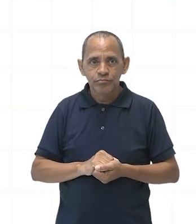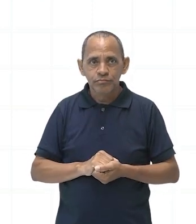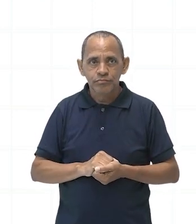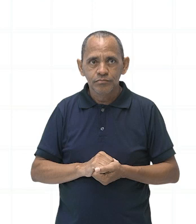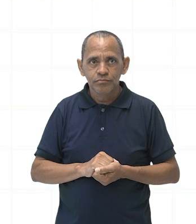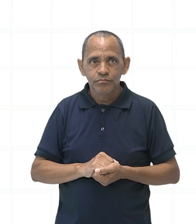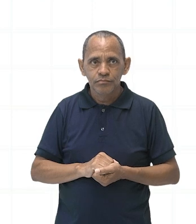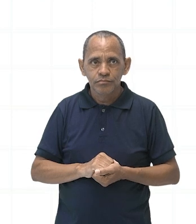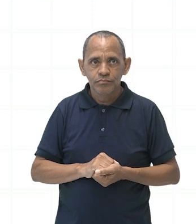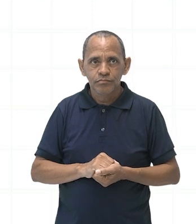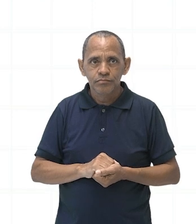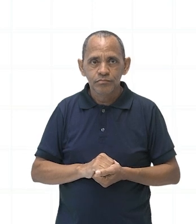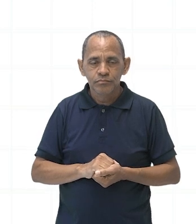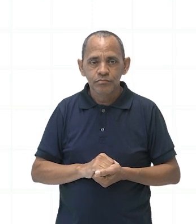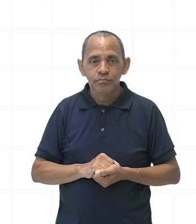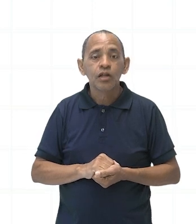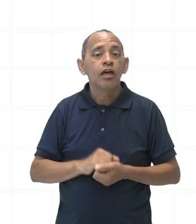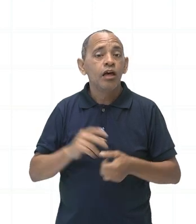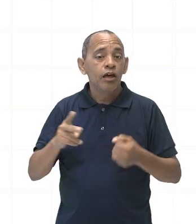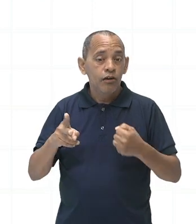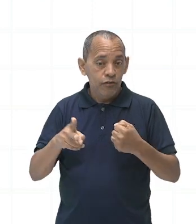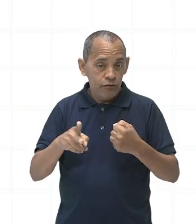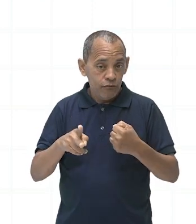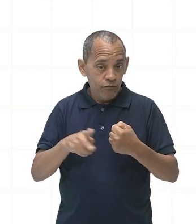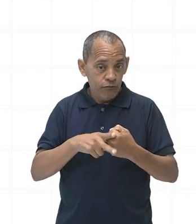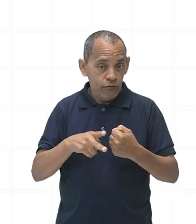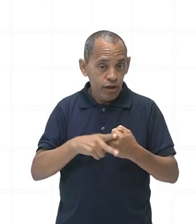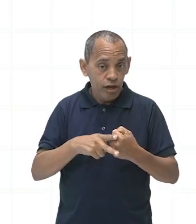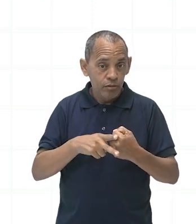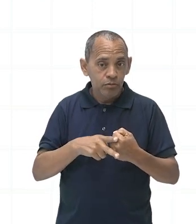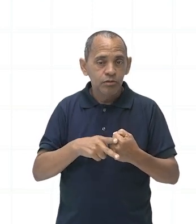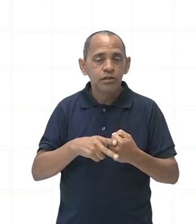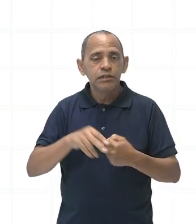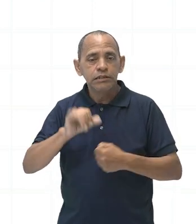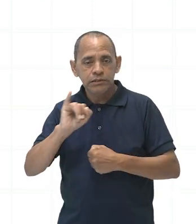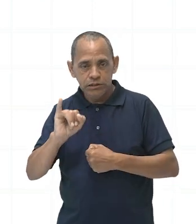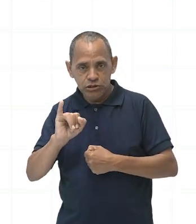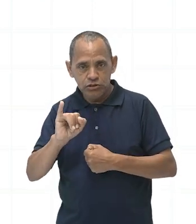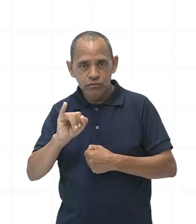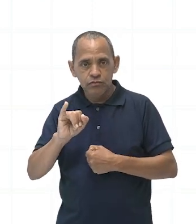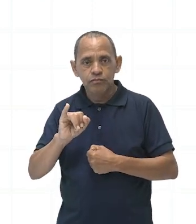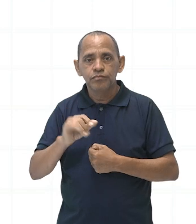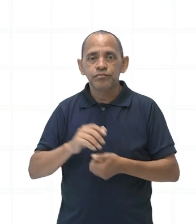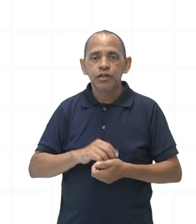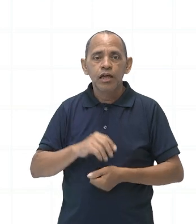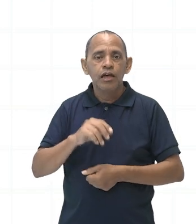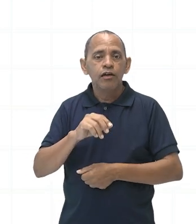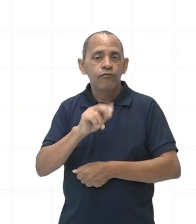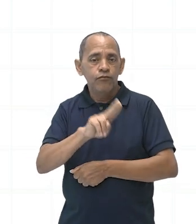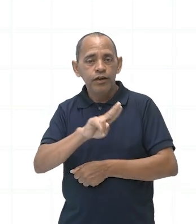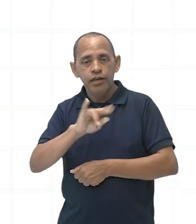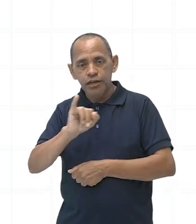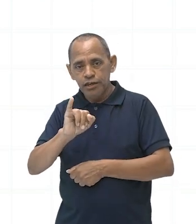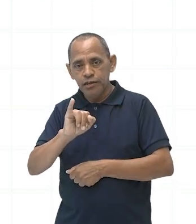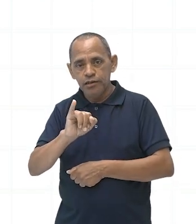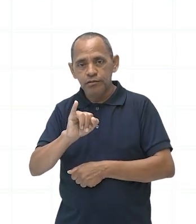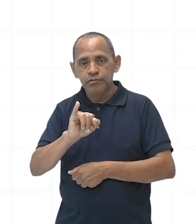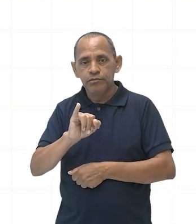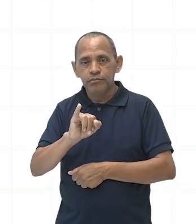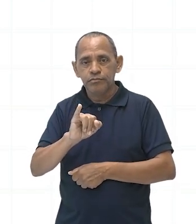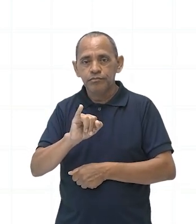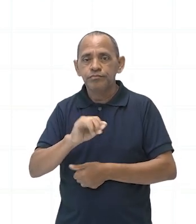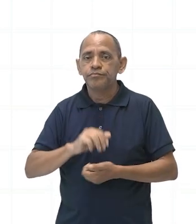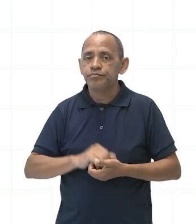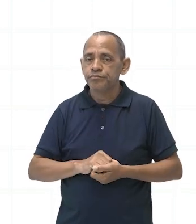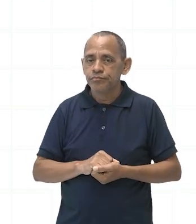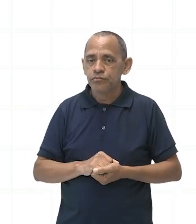eu olho para uma oração e identifico que aquele verbo, naquele contexto, não precisa de